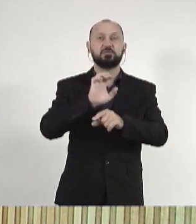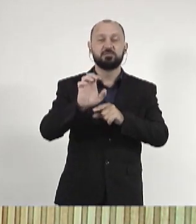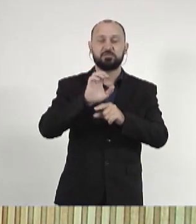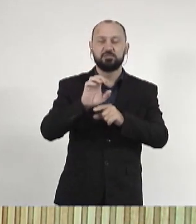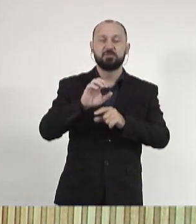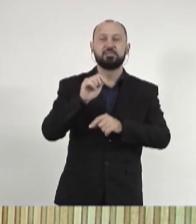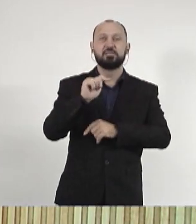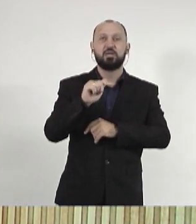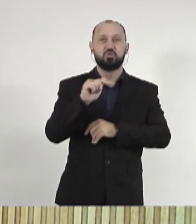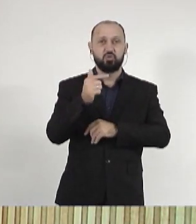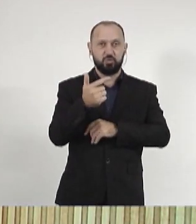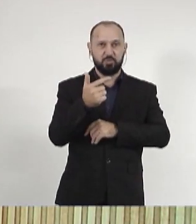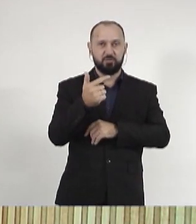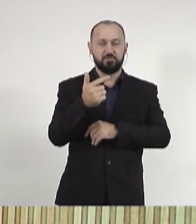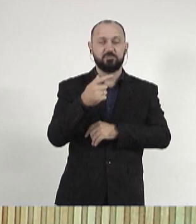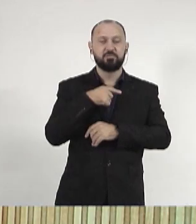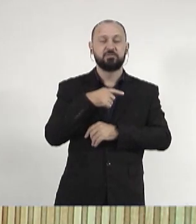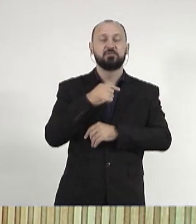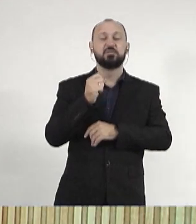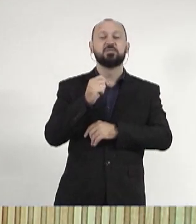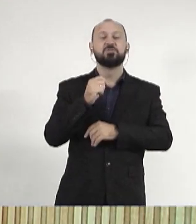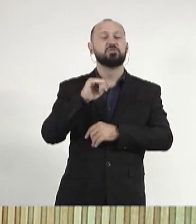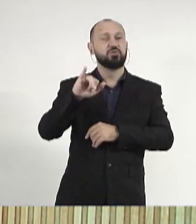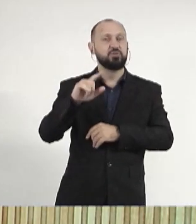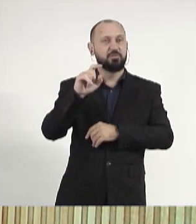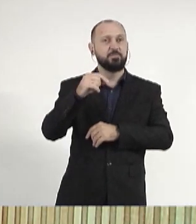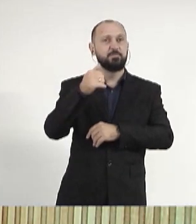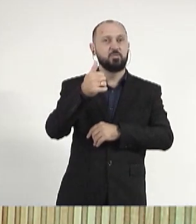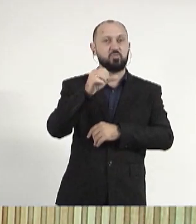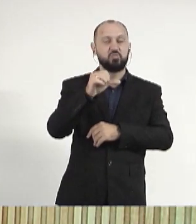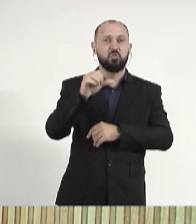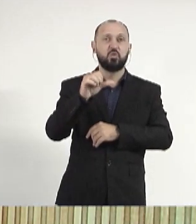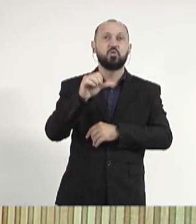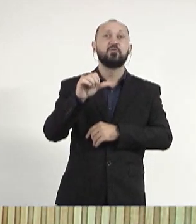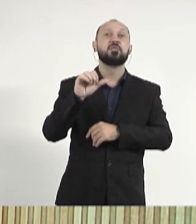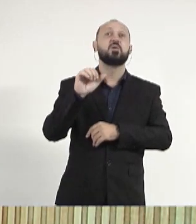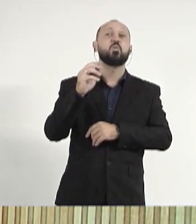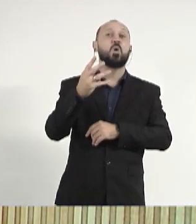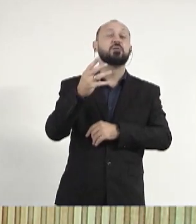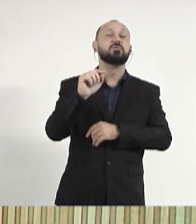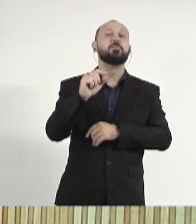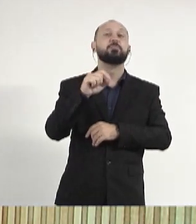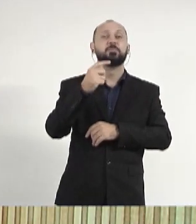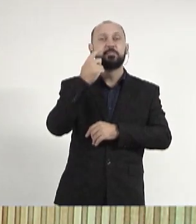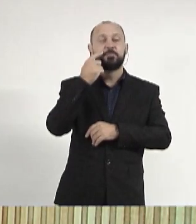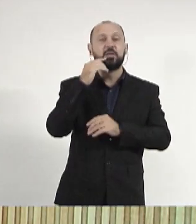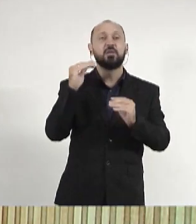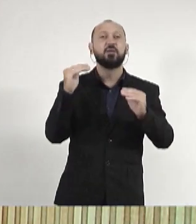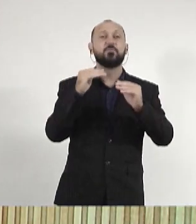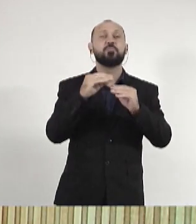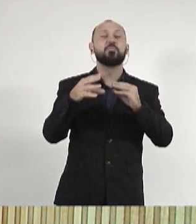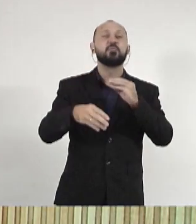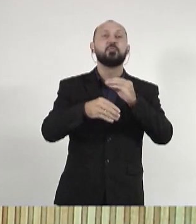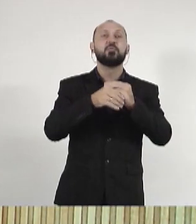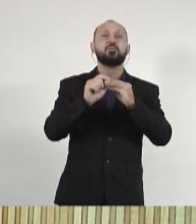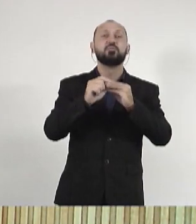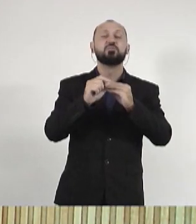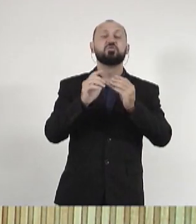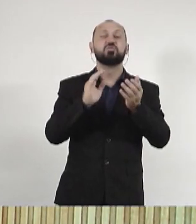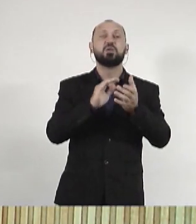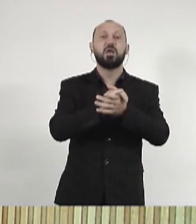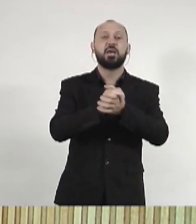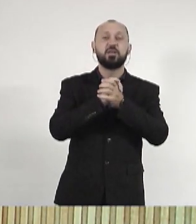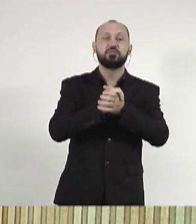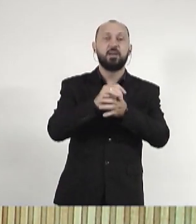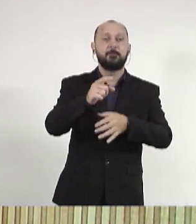Estadual número 72, de 18 de janeiro de 1994, para fins de constar a previsão de